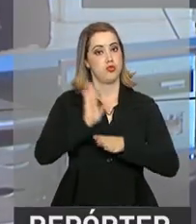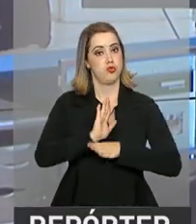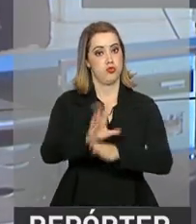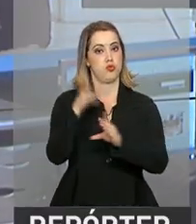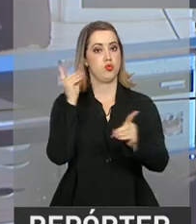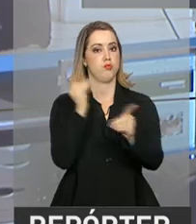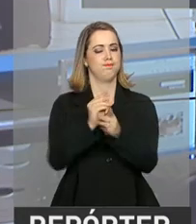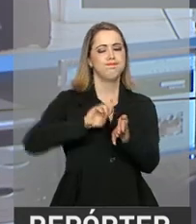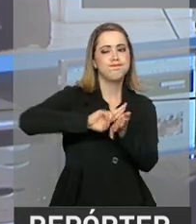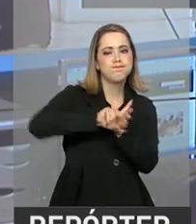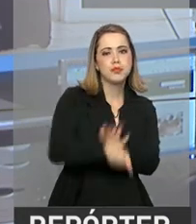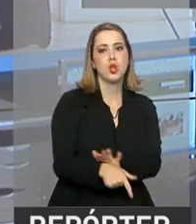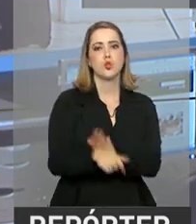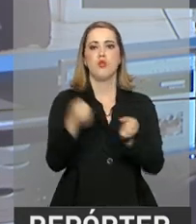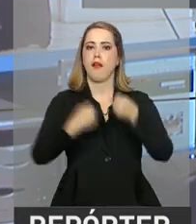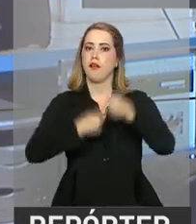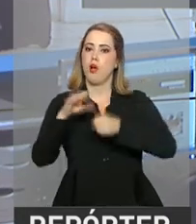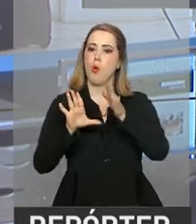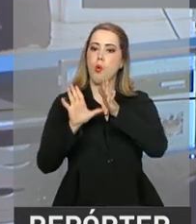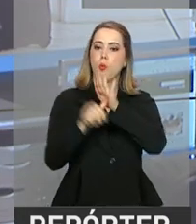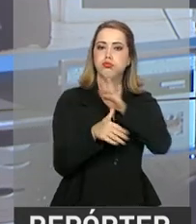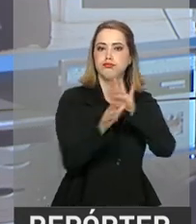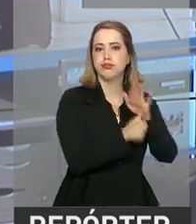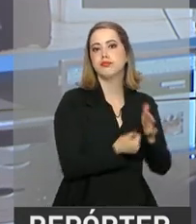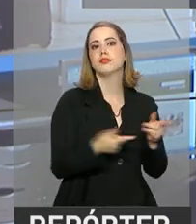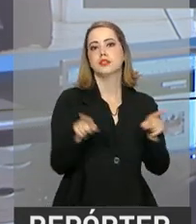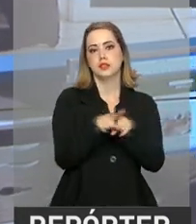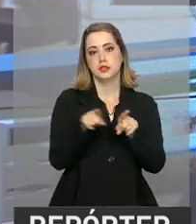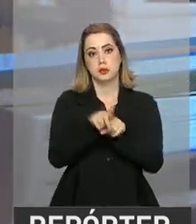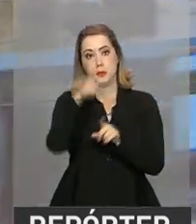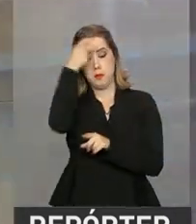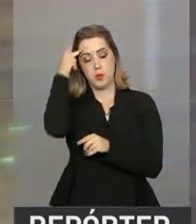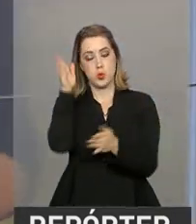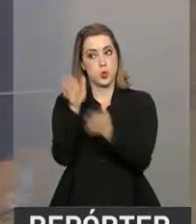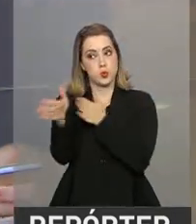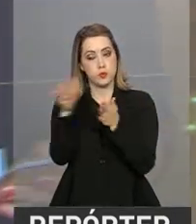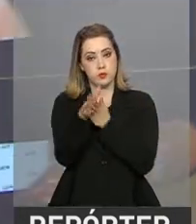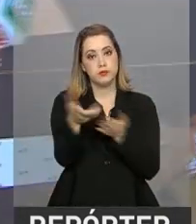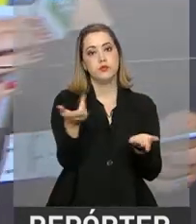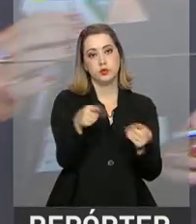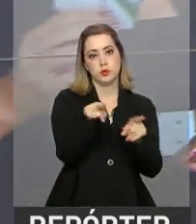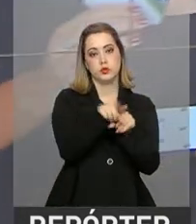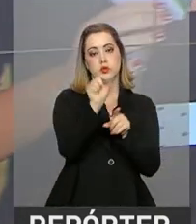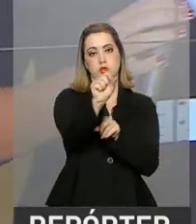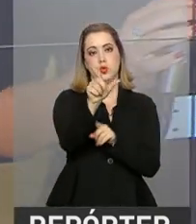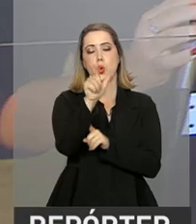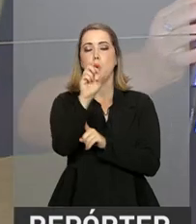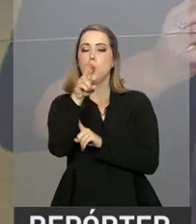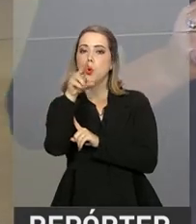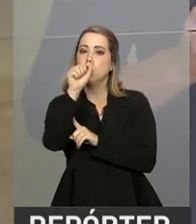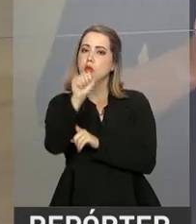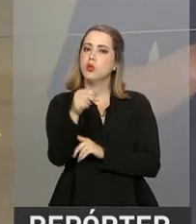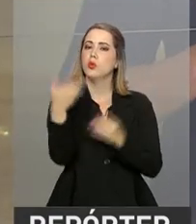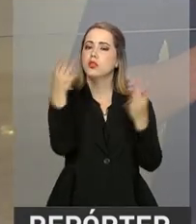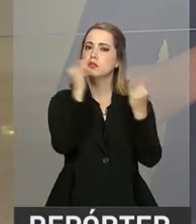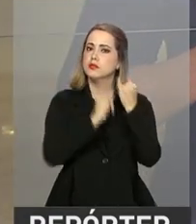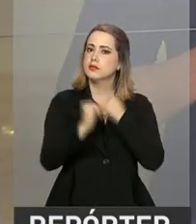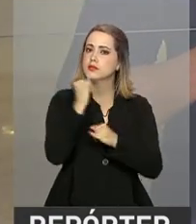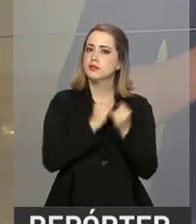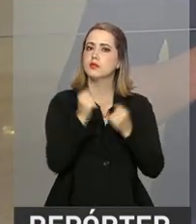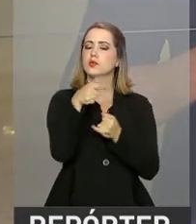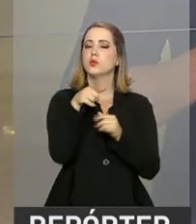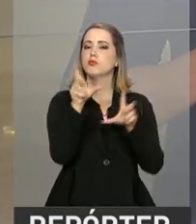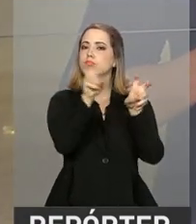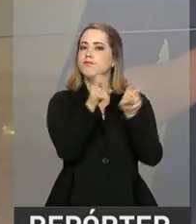recuperar milhares de veículos roubados e encontrar criminosos foragidos a repórter Luana Karen tem outras informações pra gente sobre esse